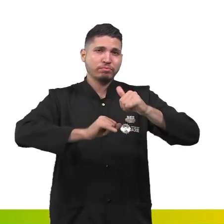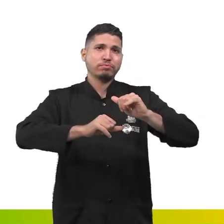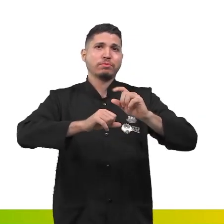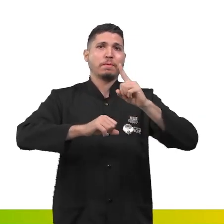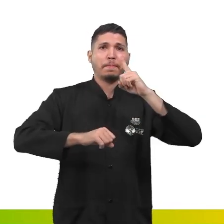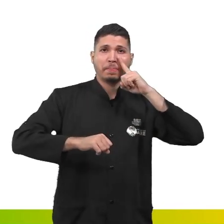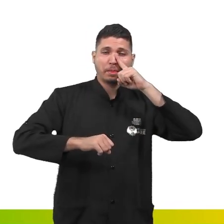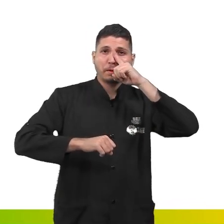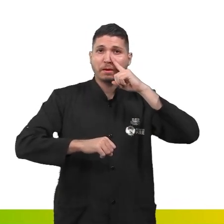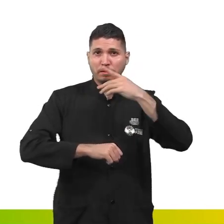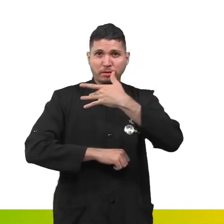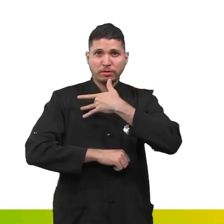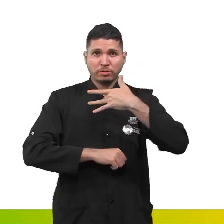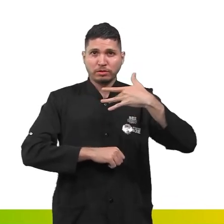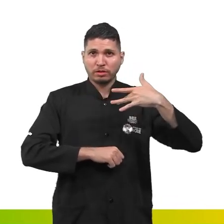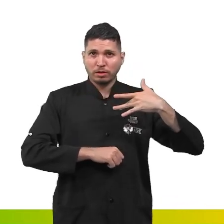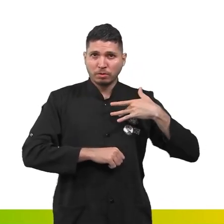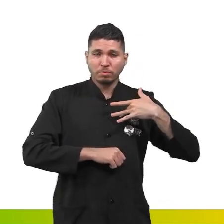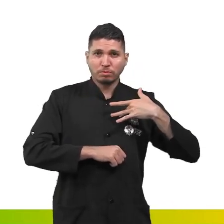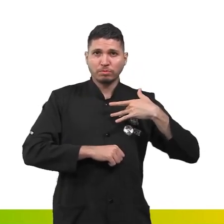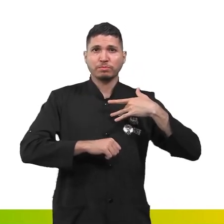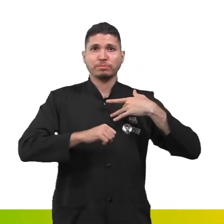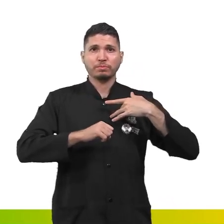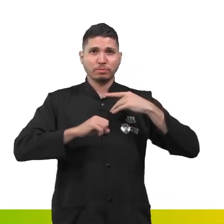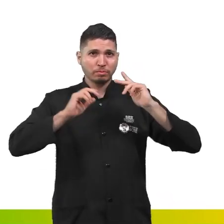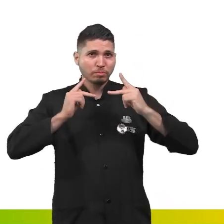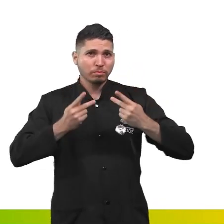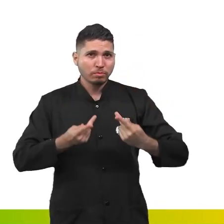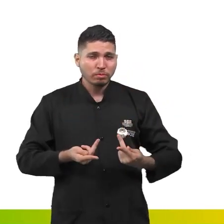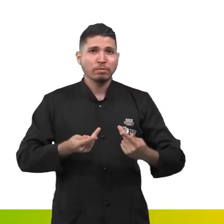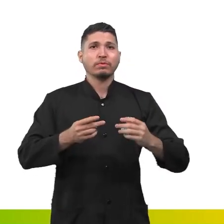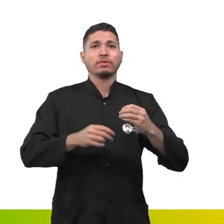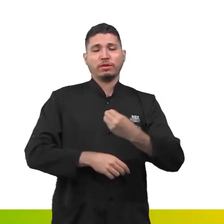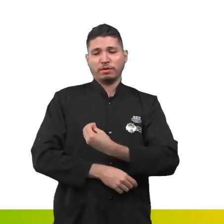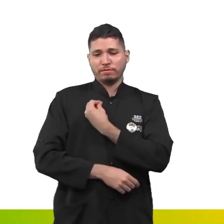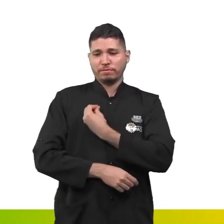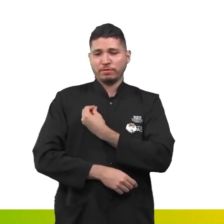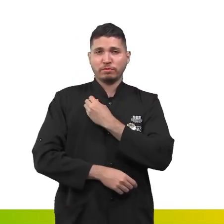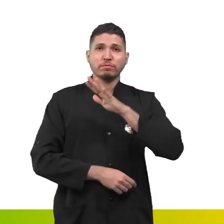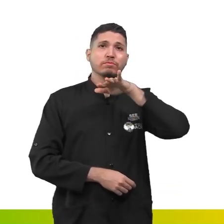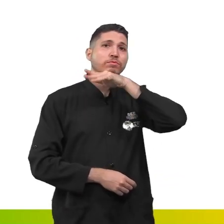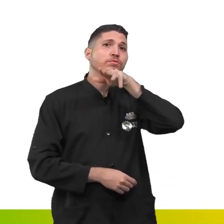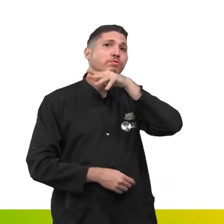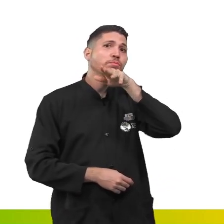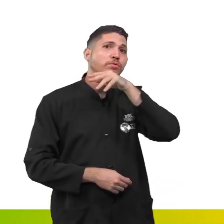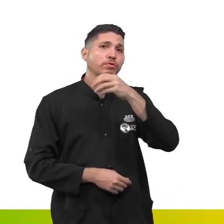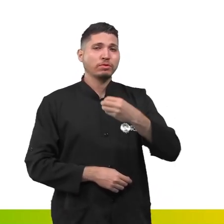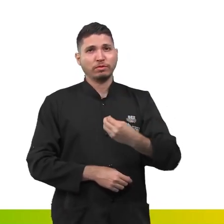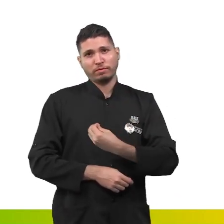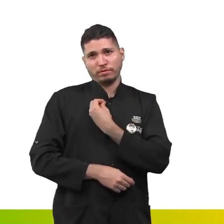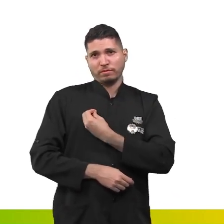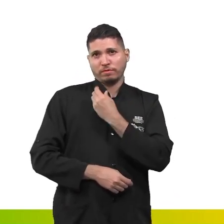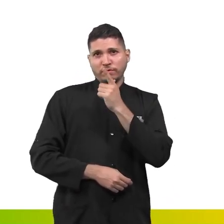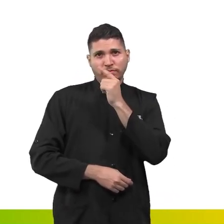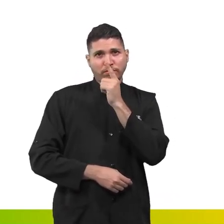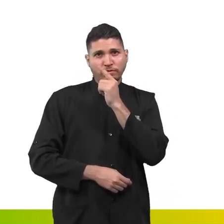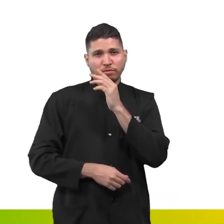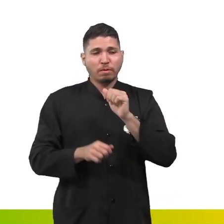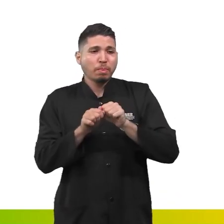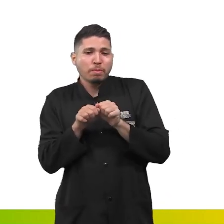nocivas à vida marinha, nocivas inclusive também ao ser humano, foram parar dentro do Rio